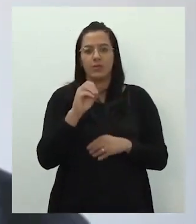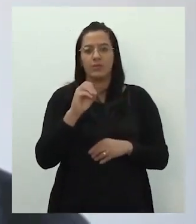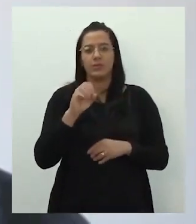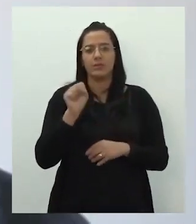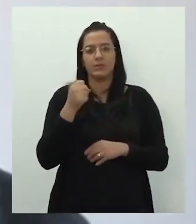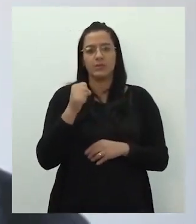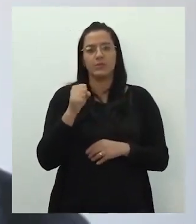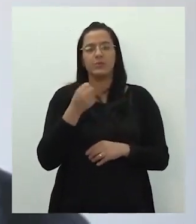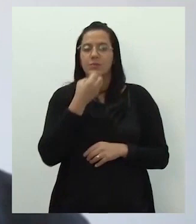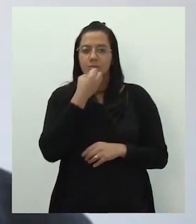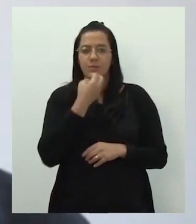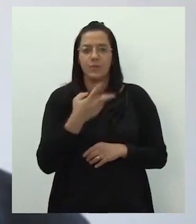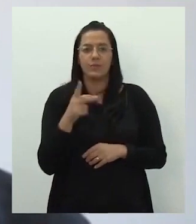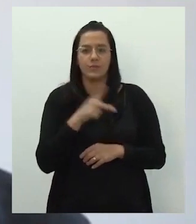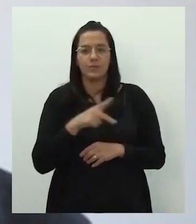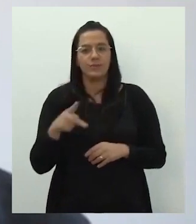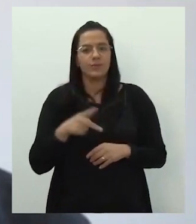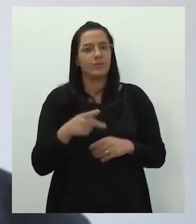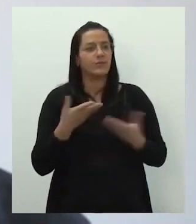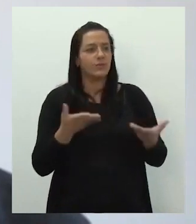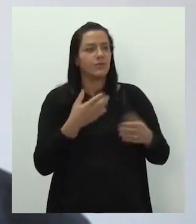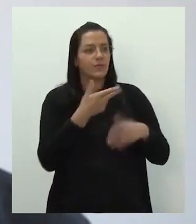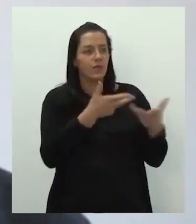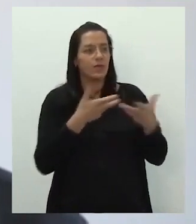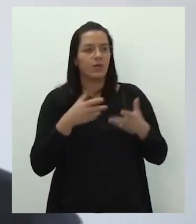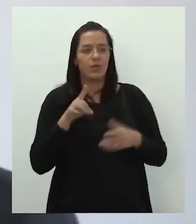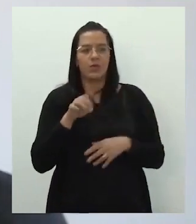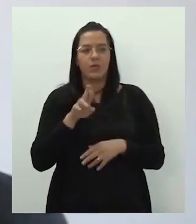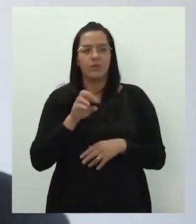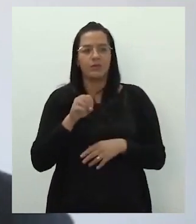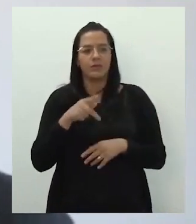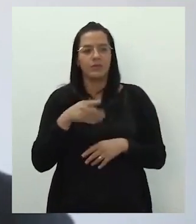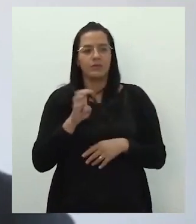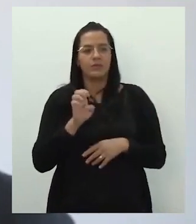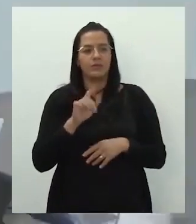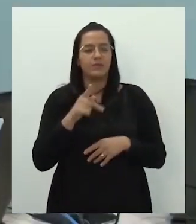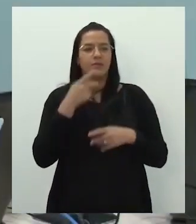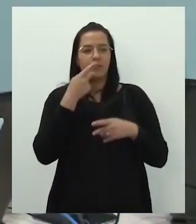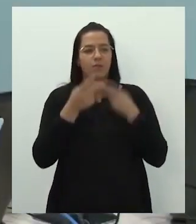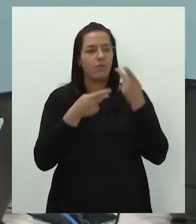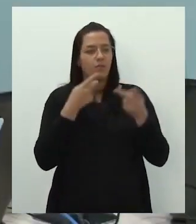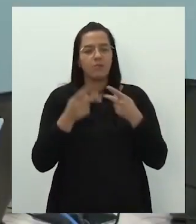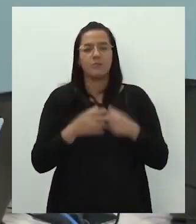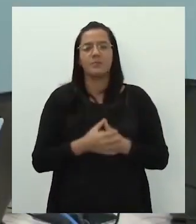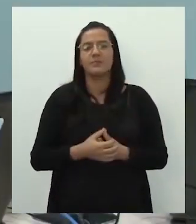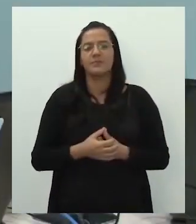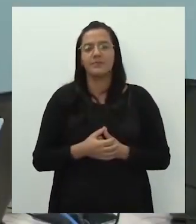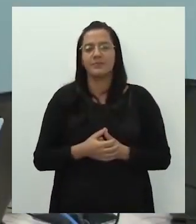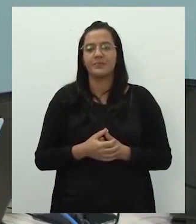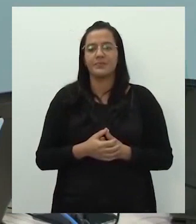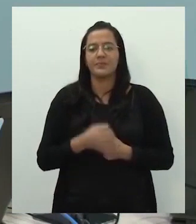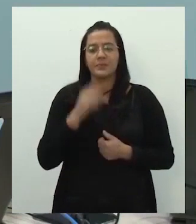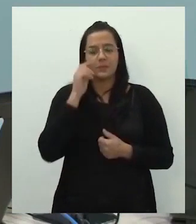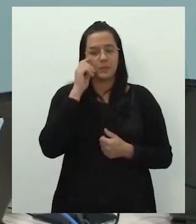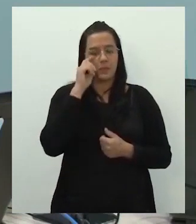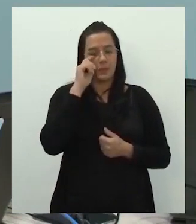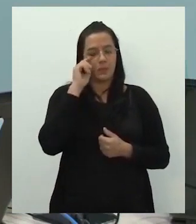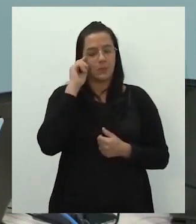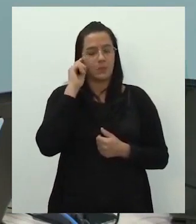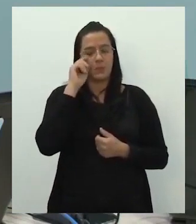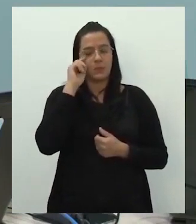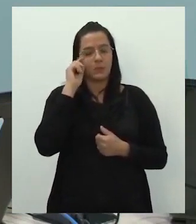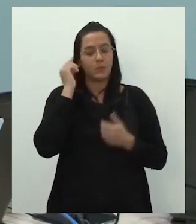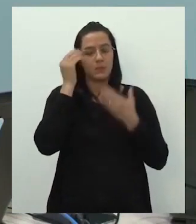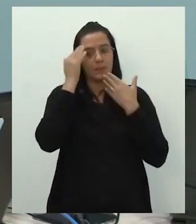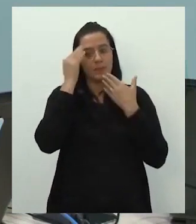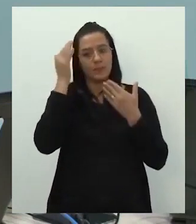Isso aí, professora. Algum comentário, professora Roberta? Obrigada, professor Walter. Agora,